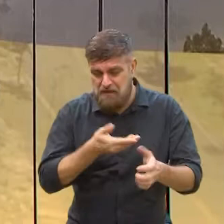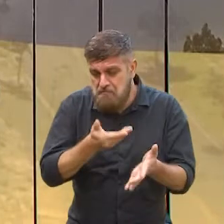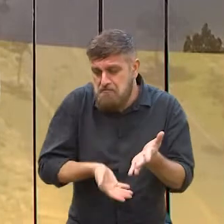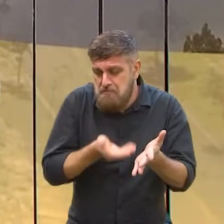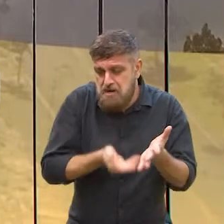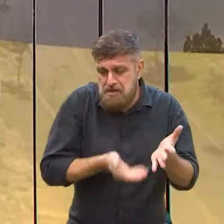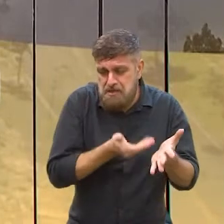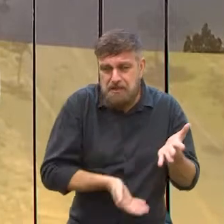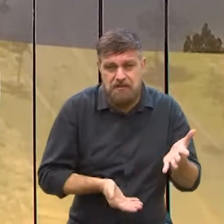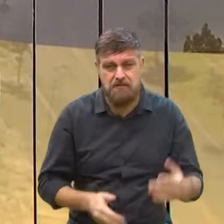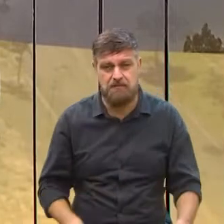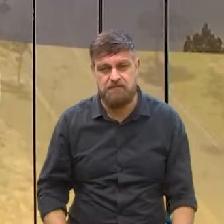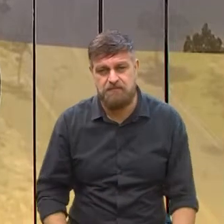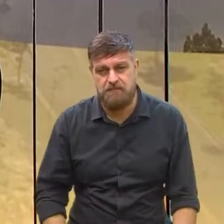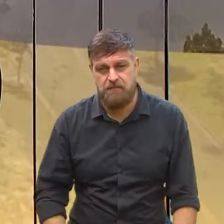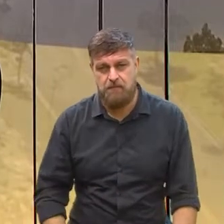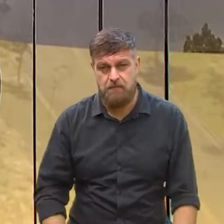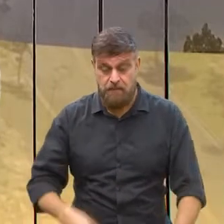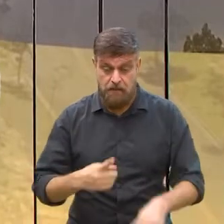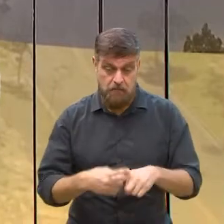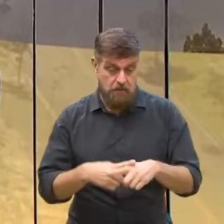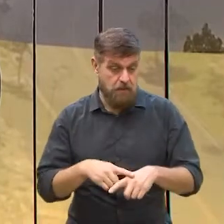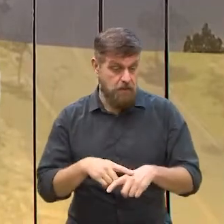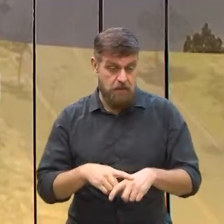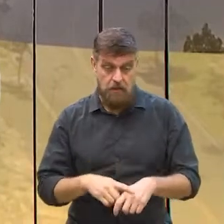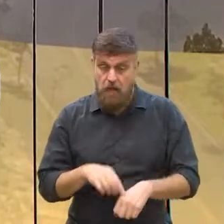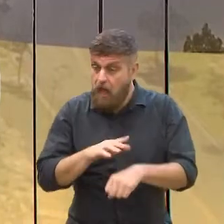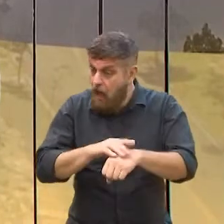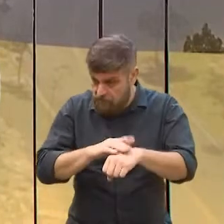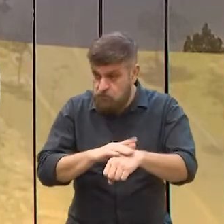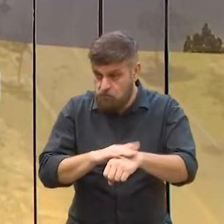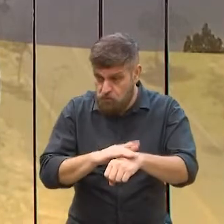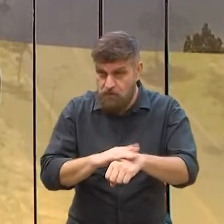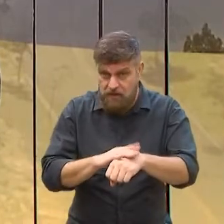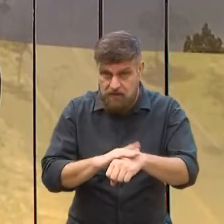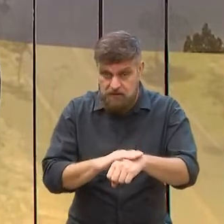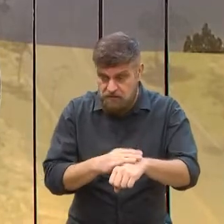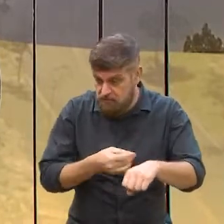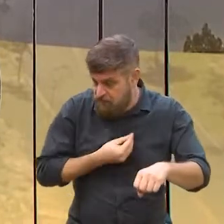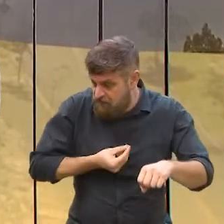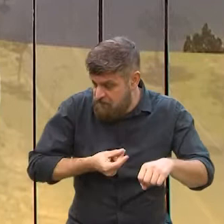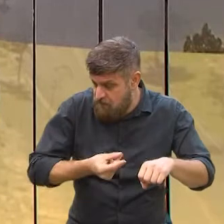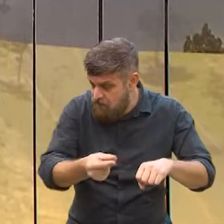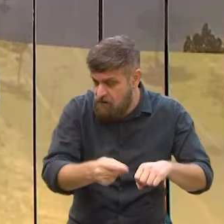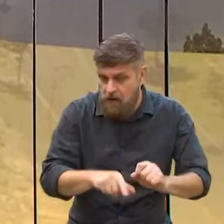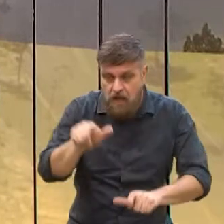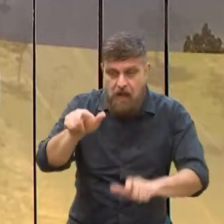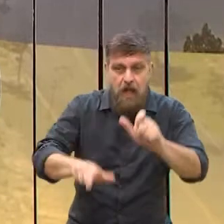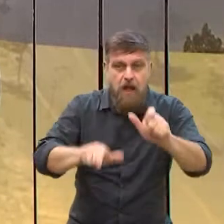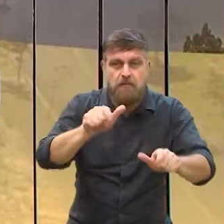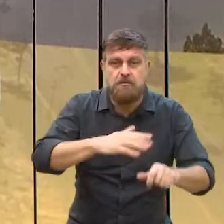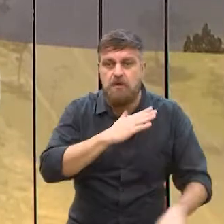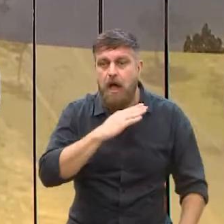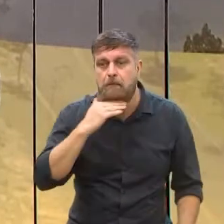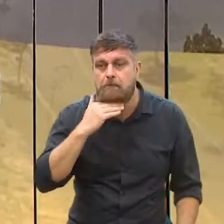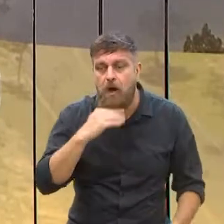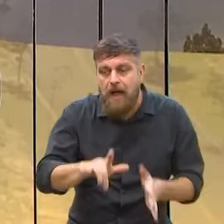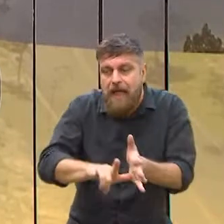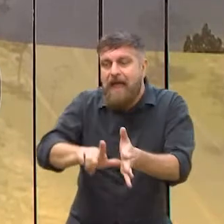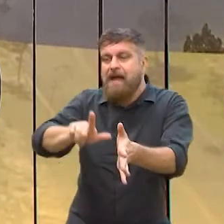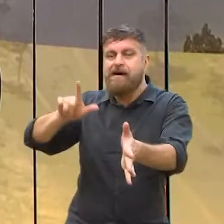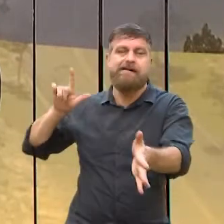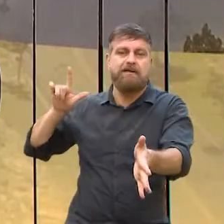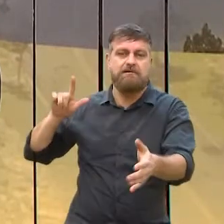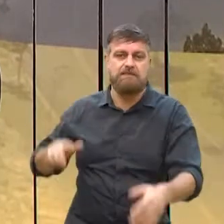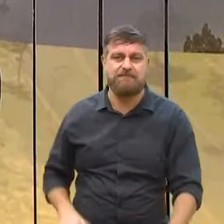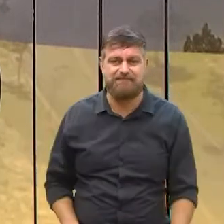ruim, porque é uma doença crônica, grave. Elas morrem muito antes do que deveriam e